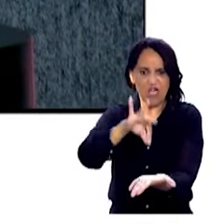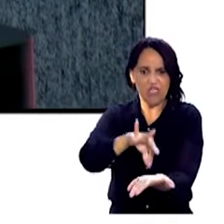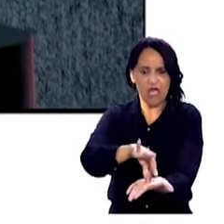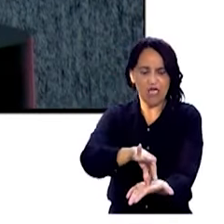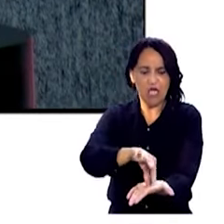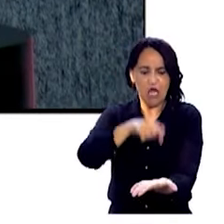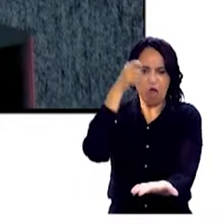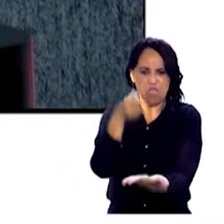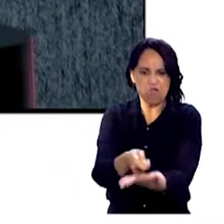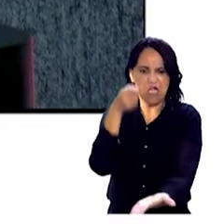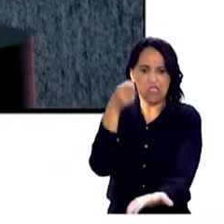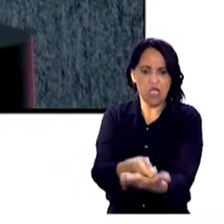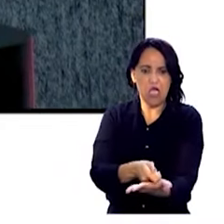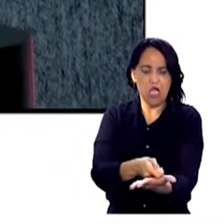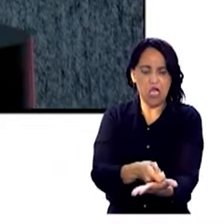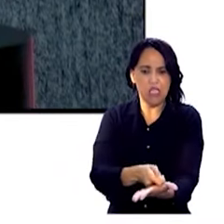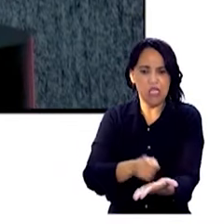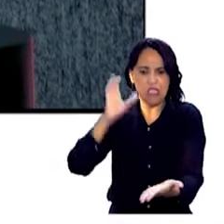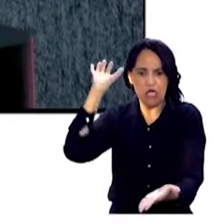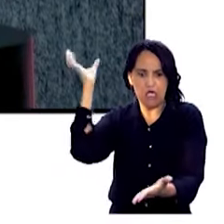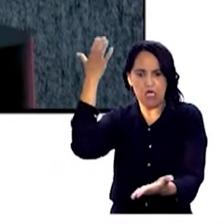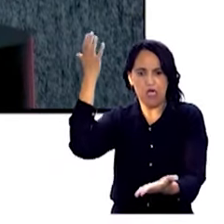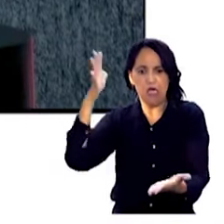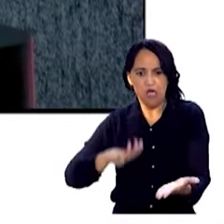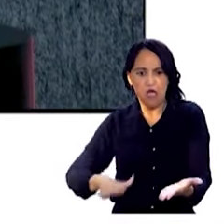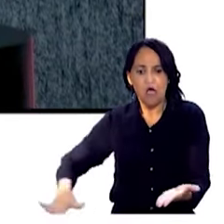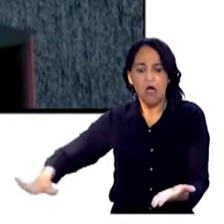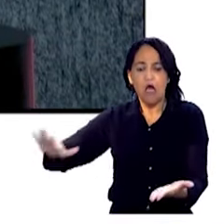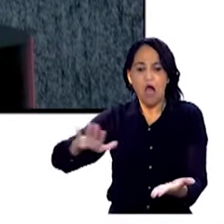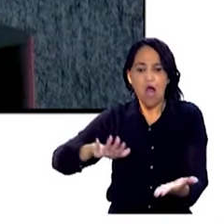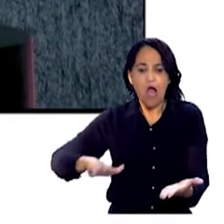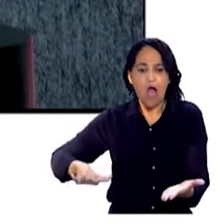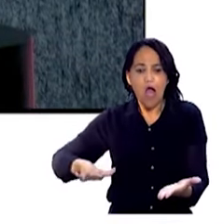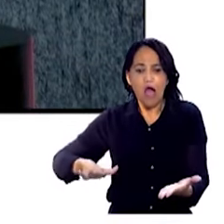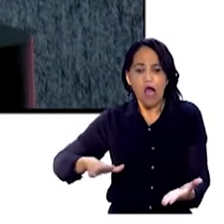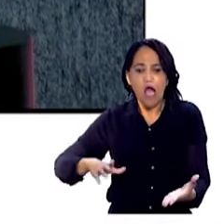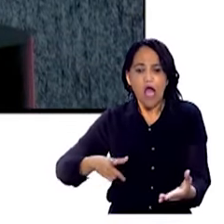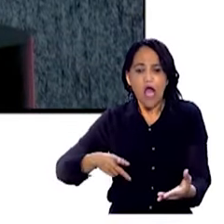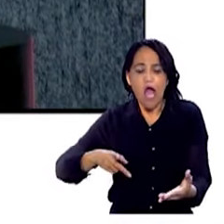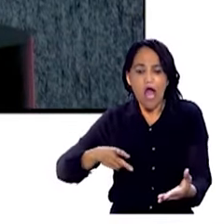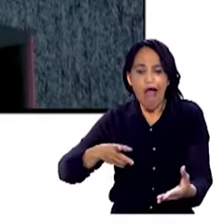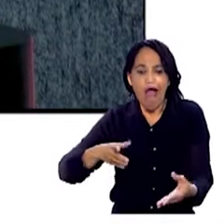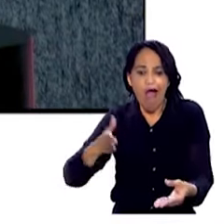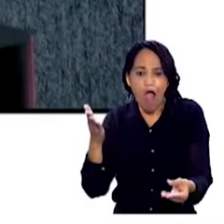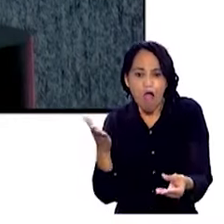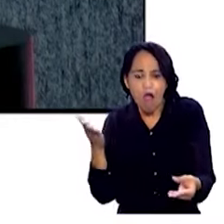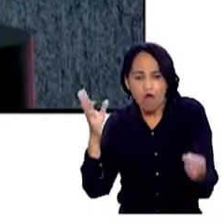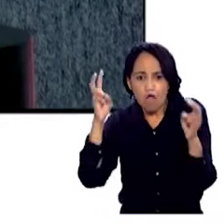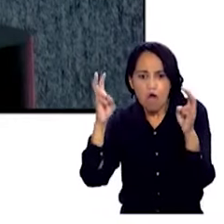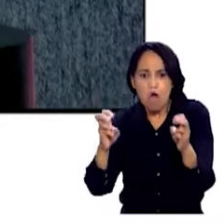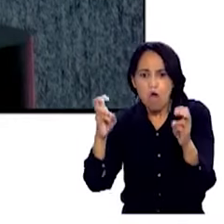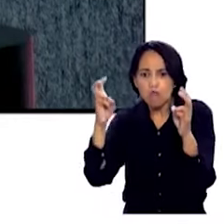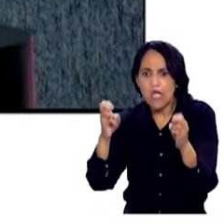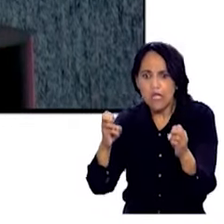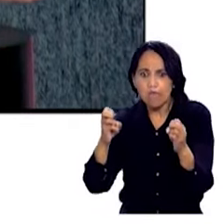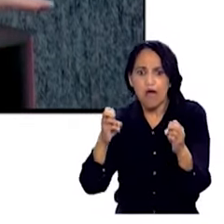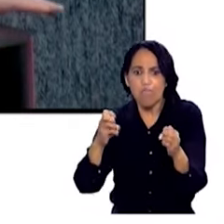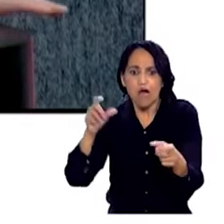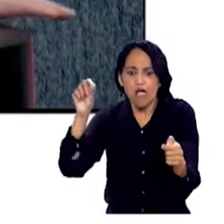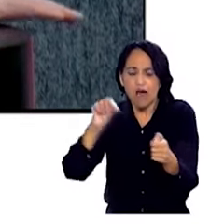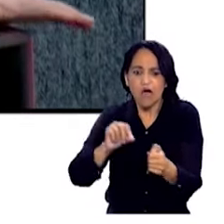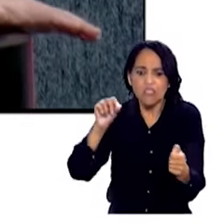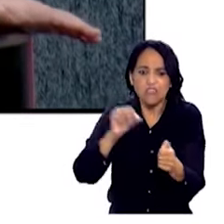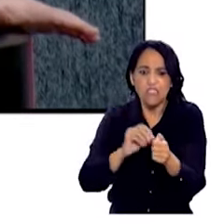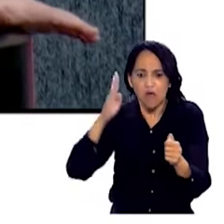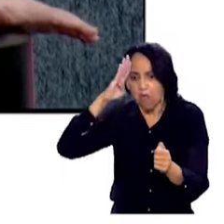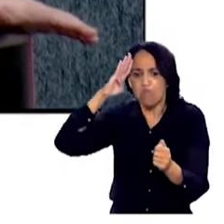obrigatoriedade do precedente é um instrumento fundamental para a promoção dos princípios da segurança